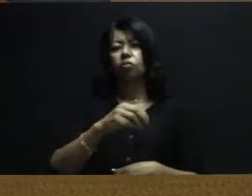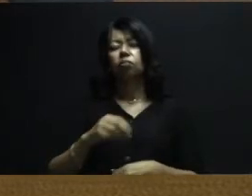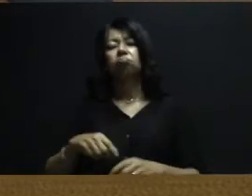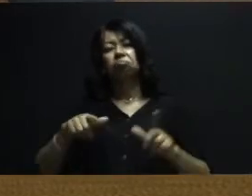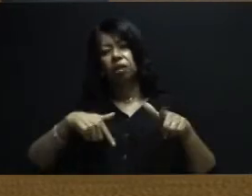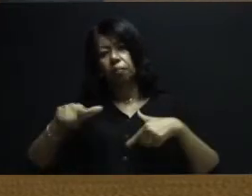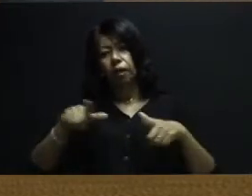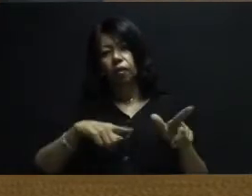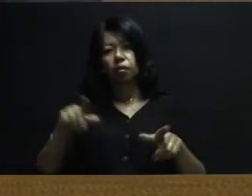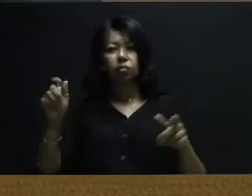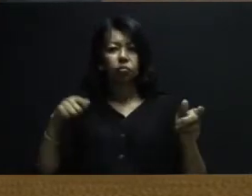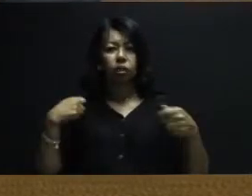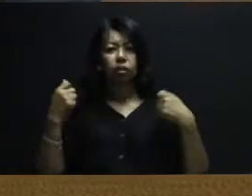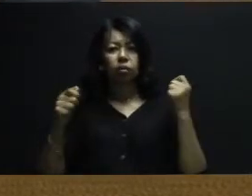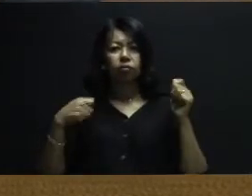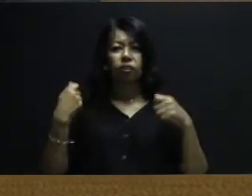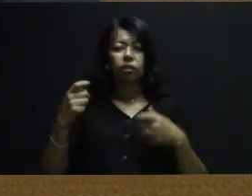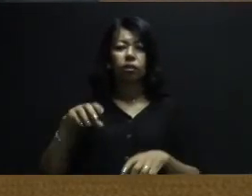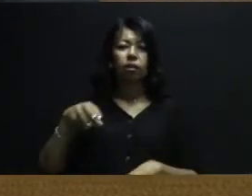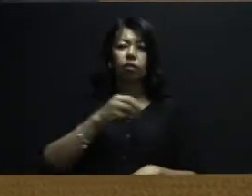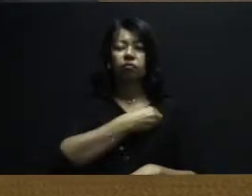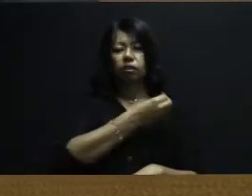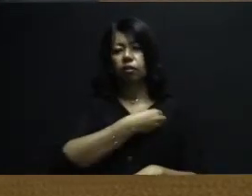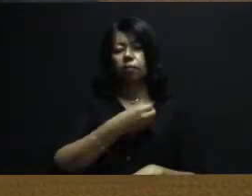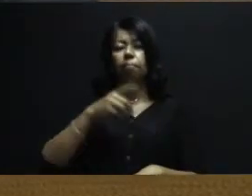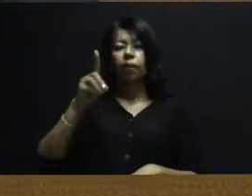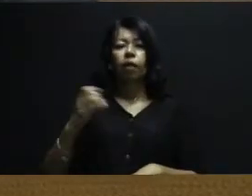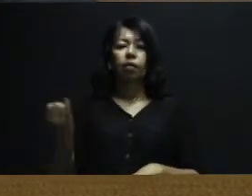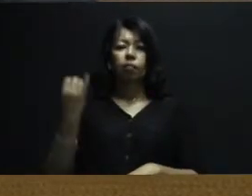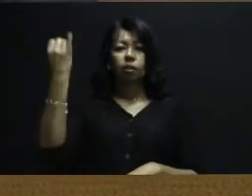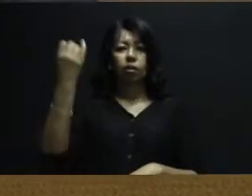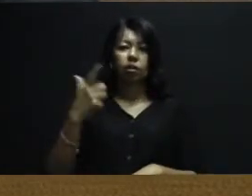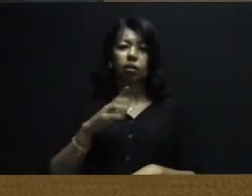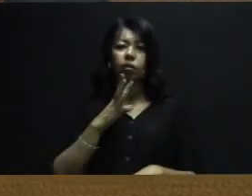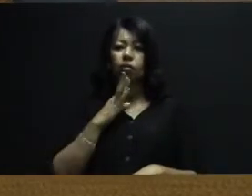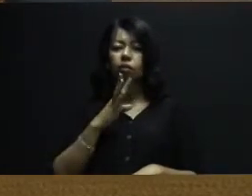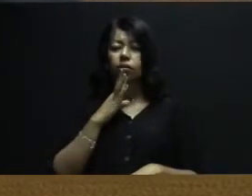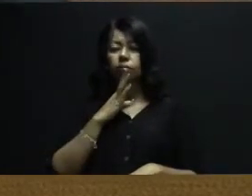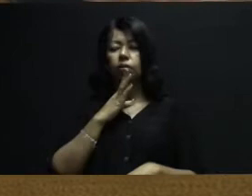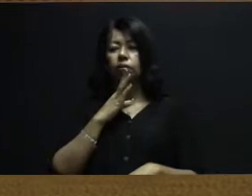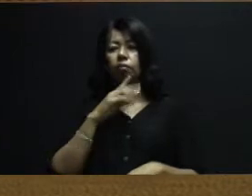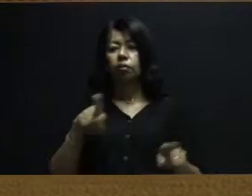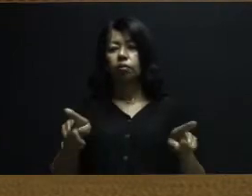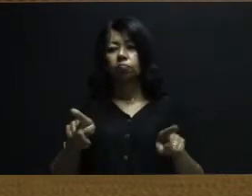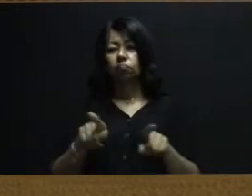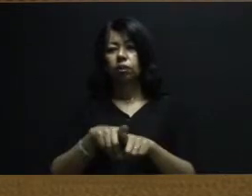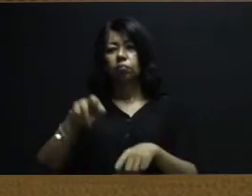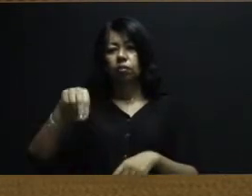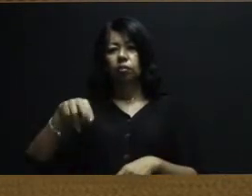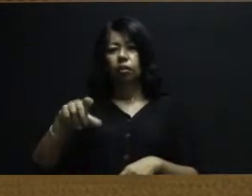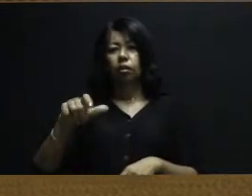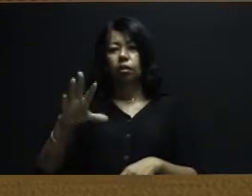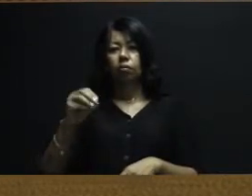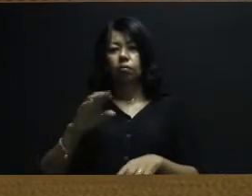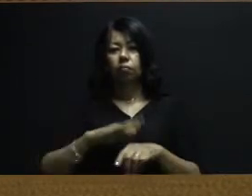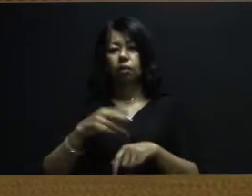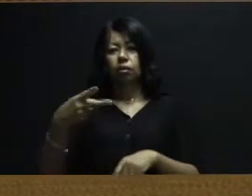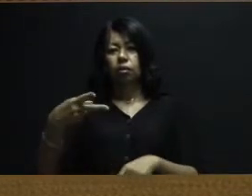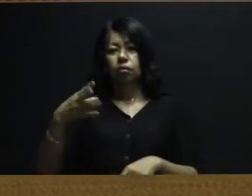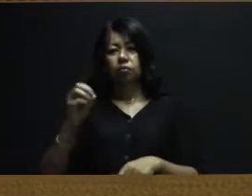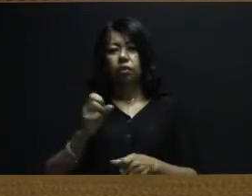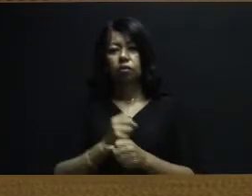de educação física em vida. Então é muito importante esse reconhecimento. Mesmo o Nélio, que há mais de 20